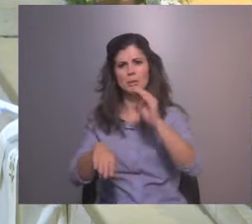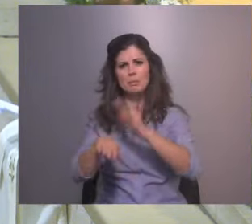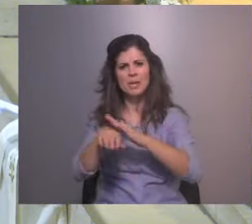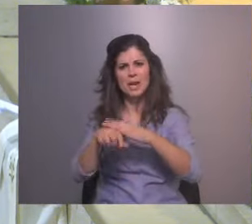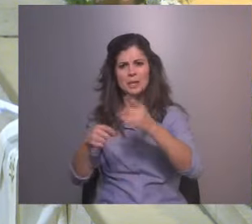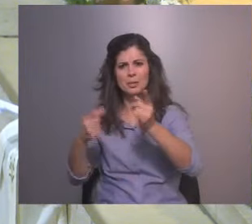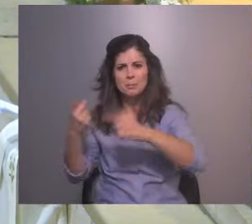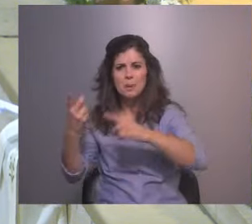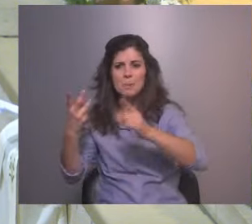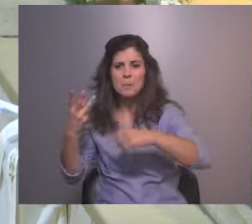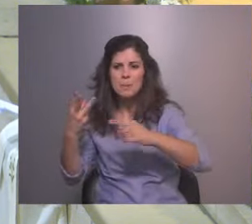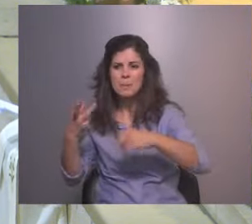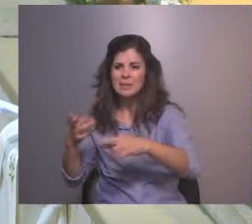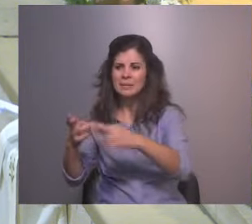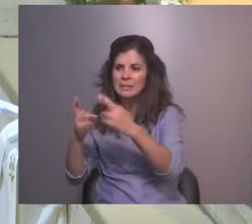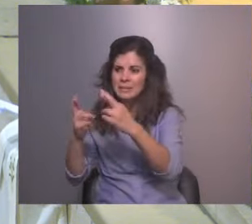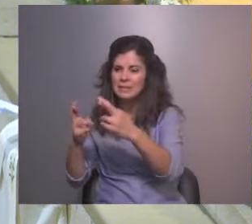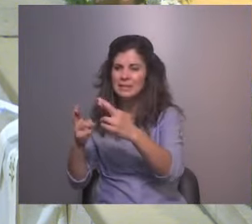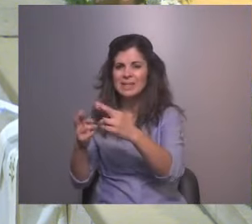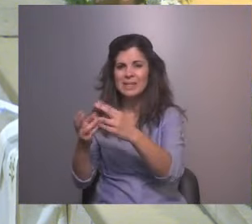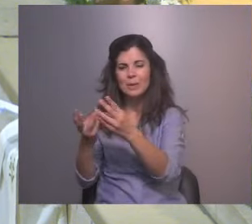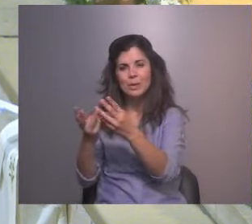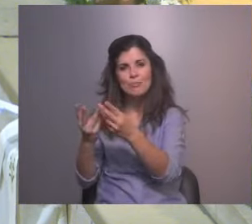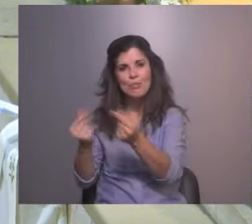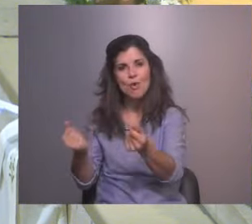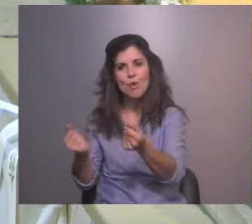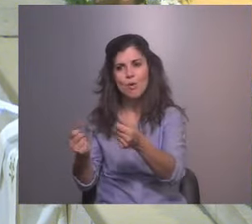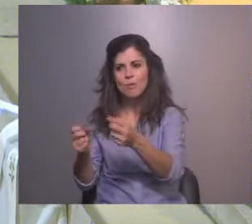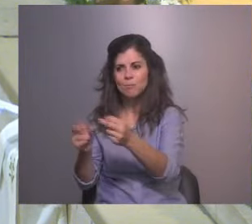Ó